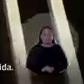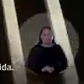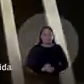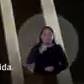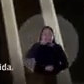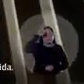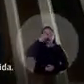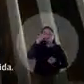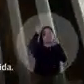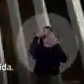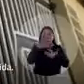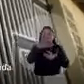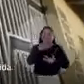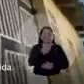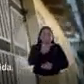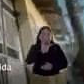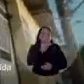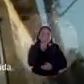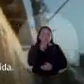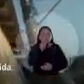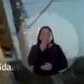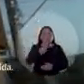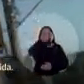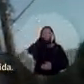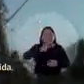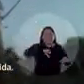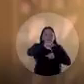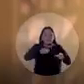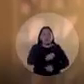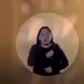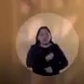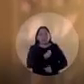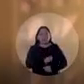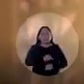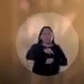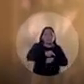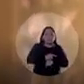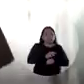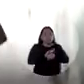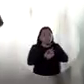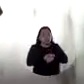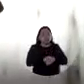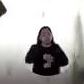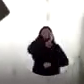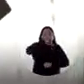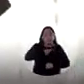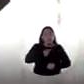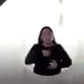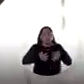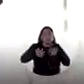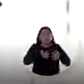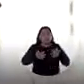Deus me deu essa segunda chance para me mudar de vida. Foi um tempo que eu passei muito ruim. Eu estava tão